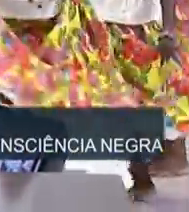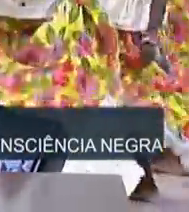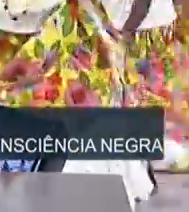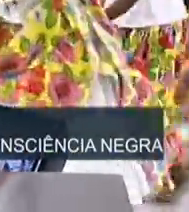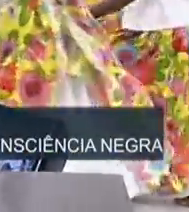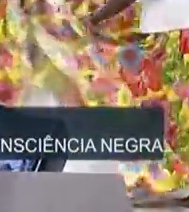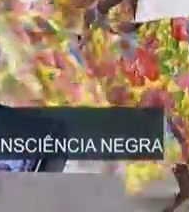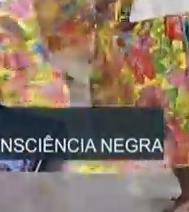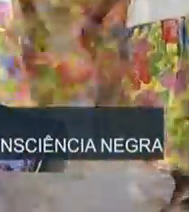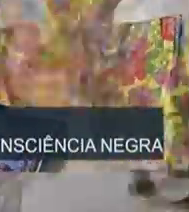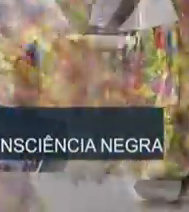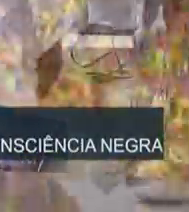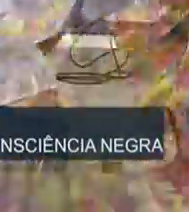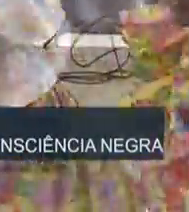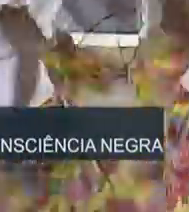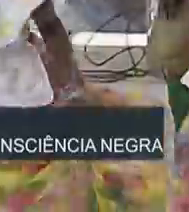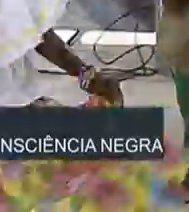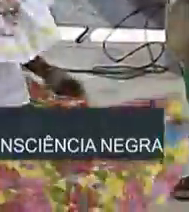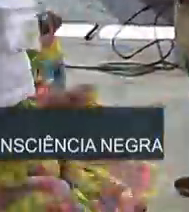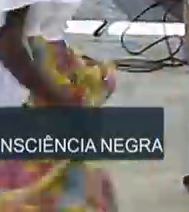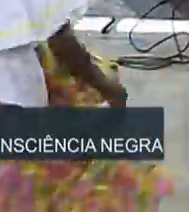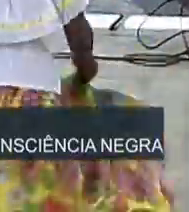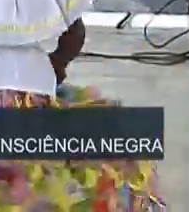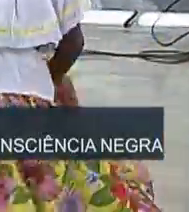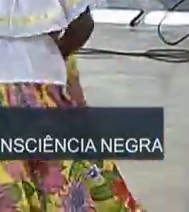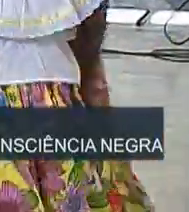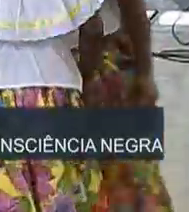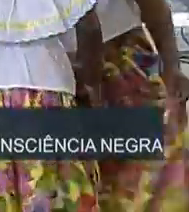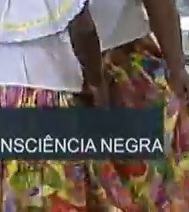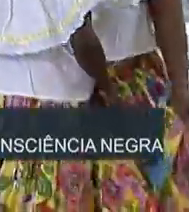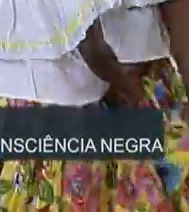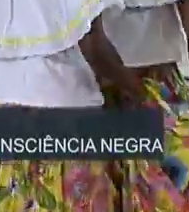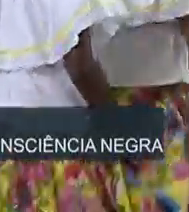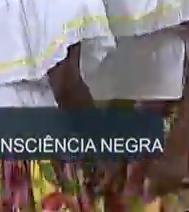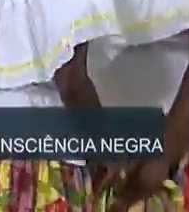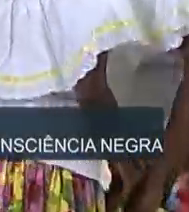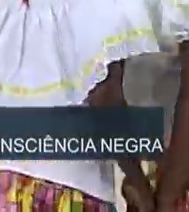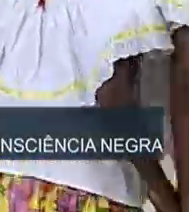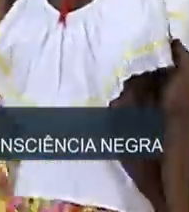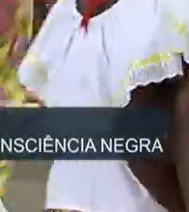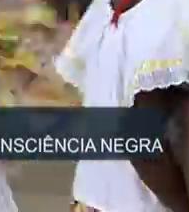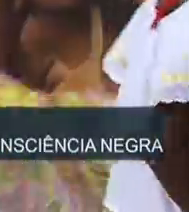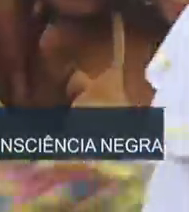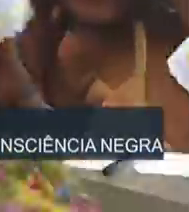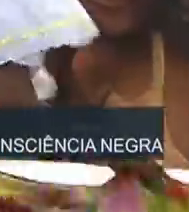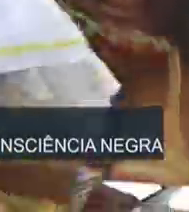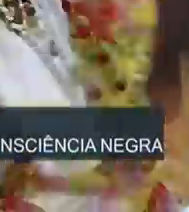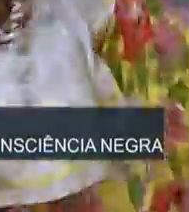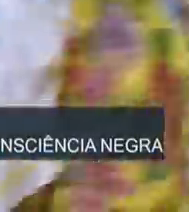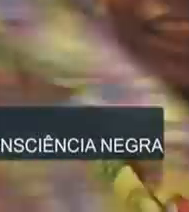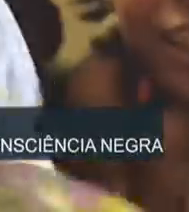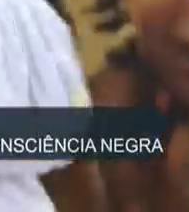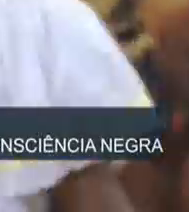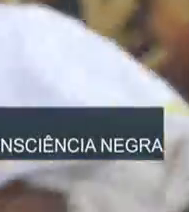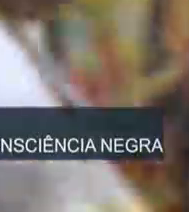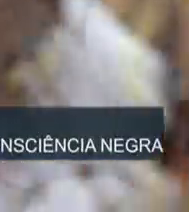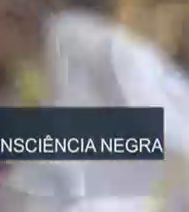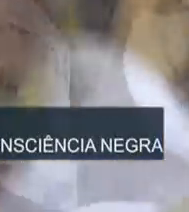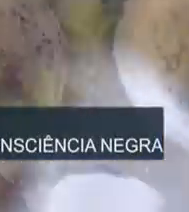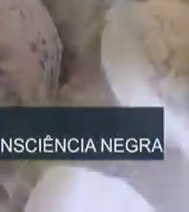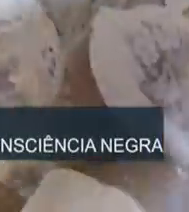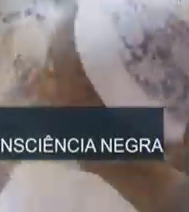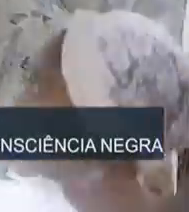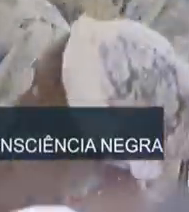bairo deitei para dormir e sonhei que eu fui na festa do Sant bae Ô cor